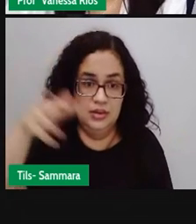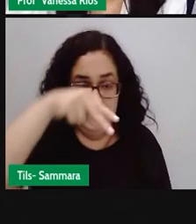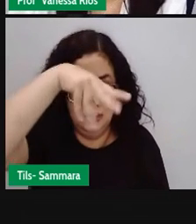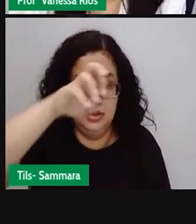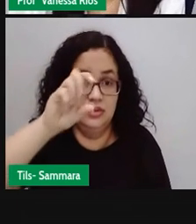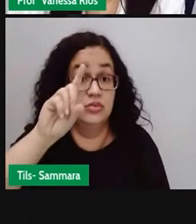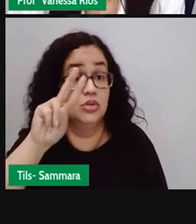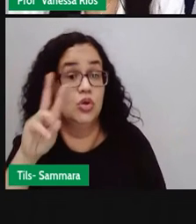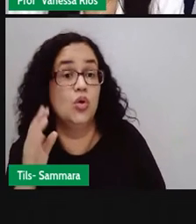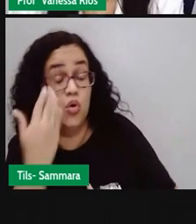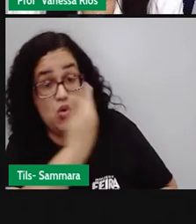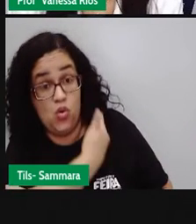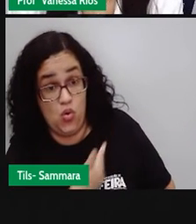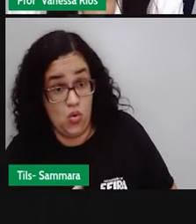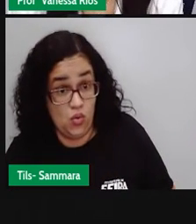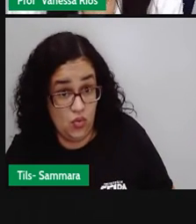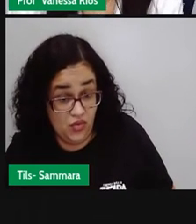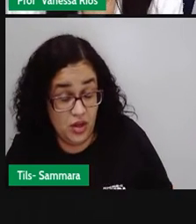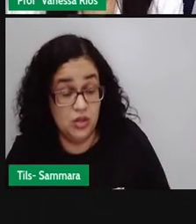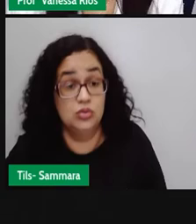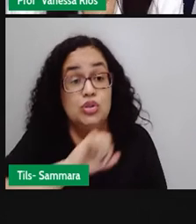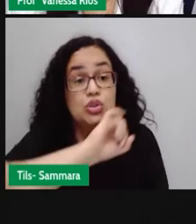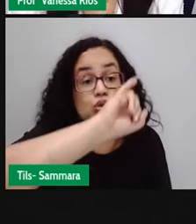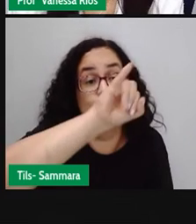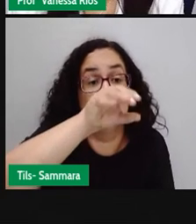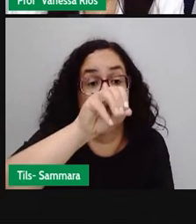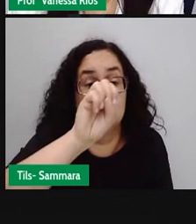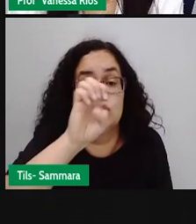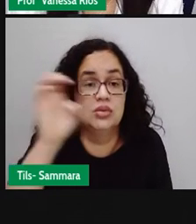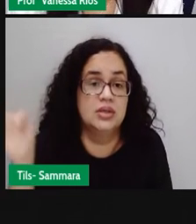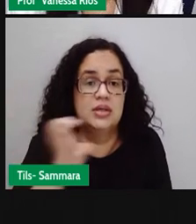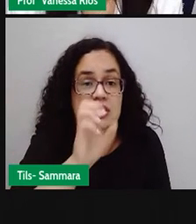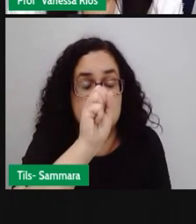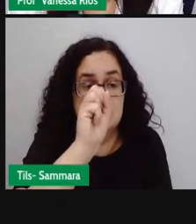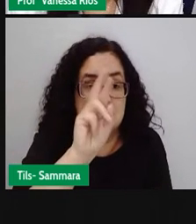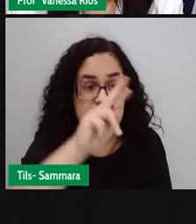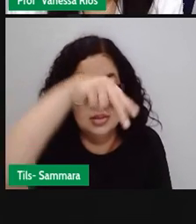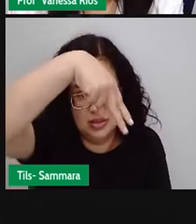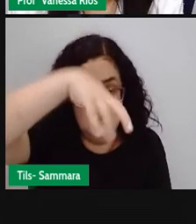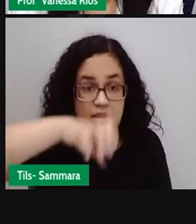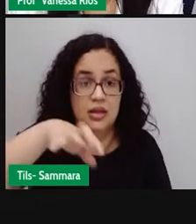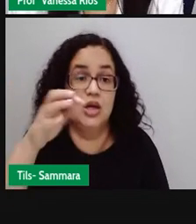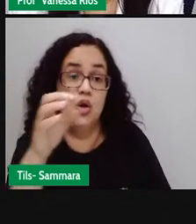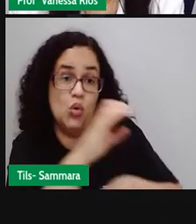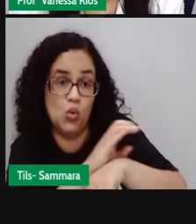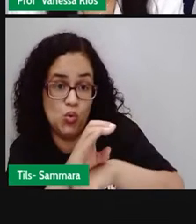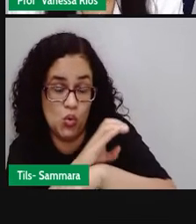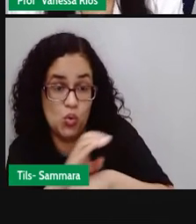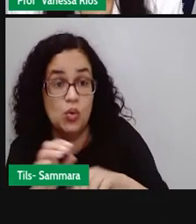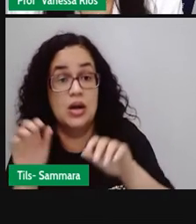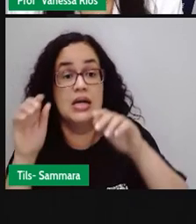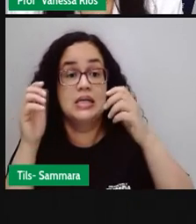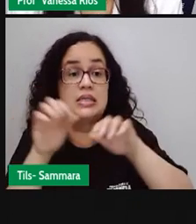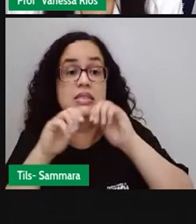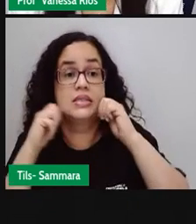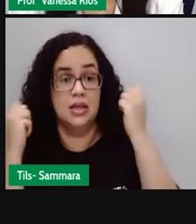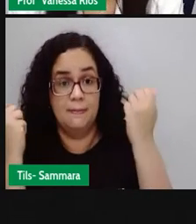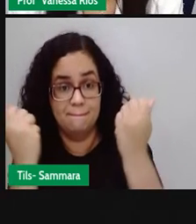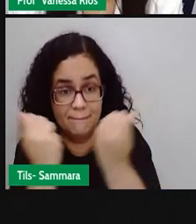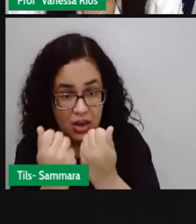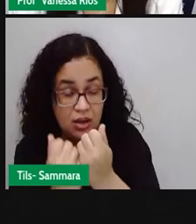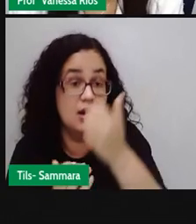E aí, durante o governo de José Sarney, houve uma Assembleia Nacional Constituinte que elaborou e aprovou